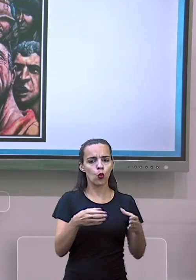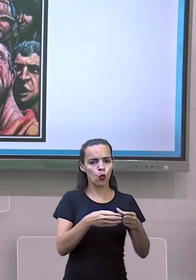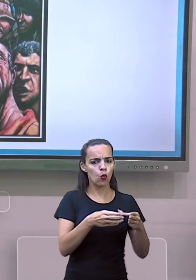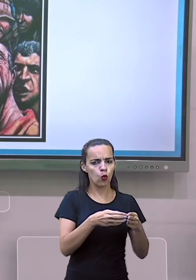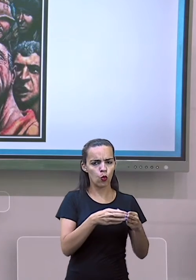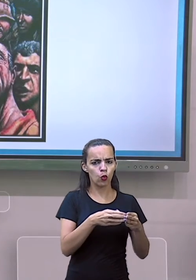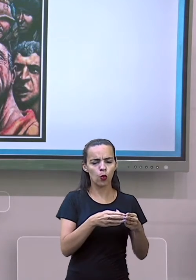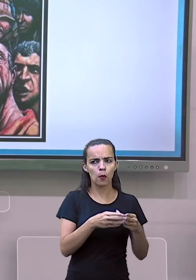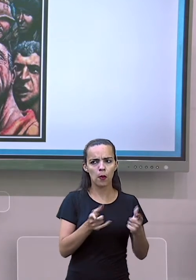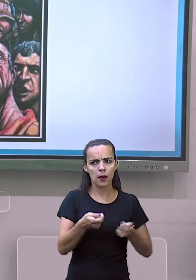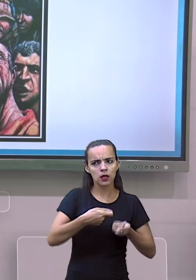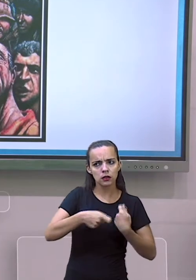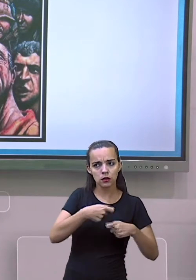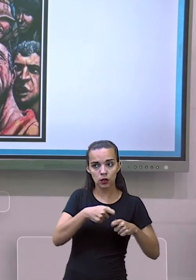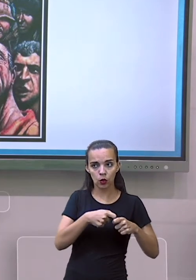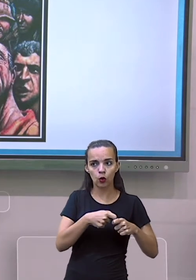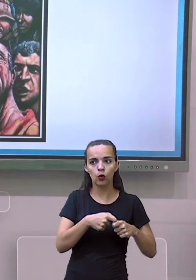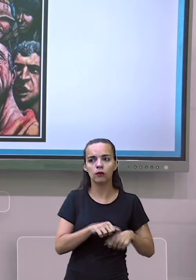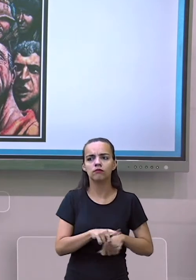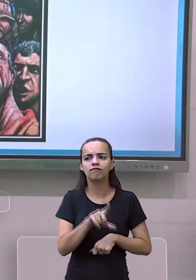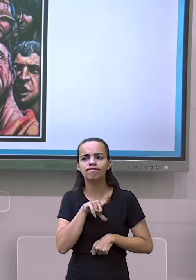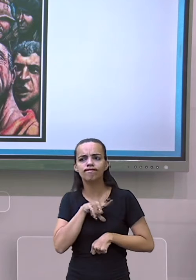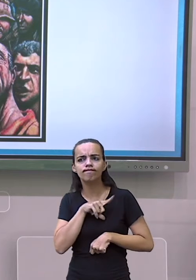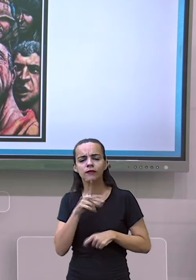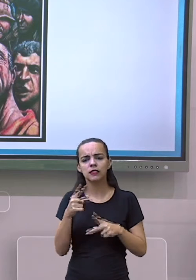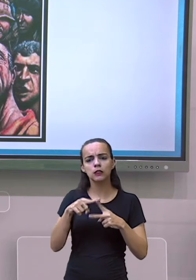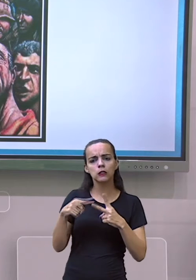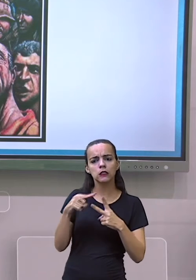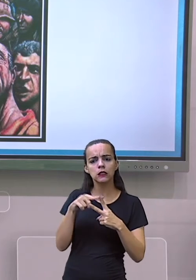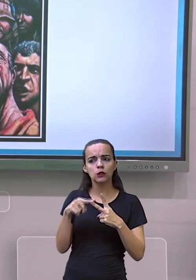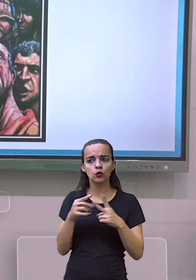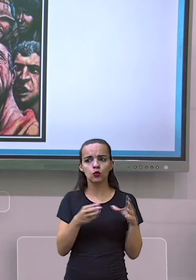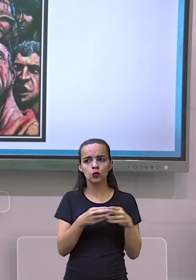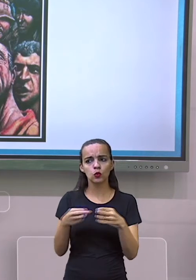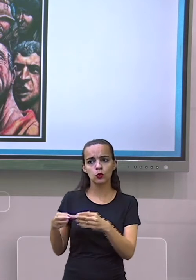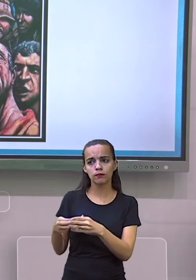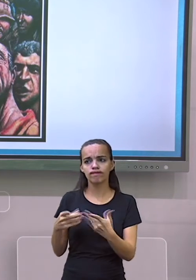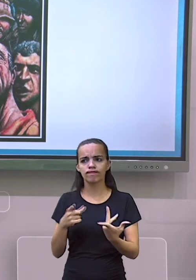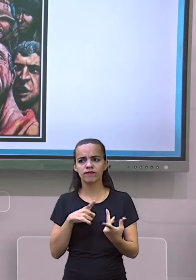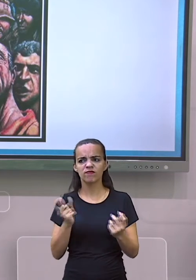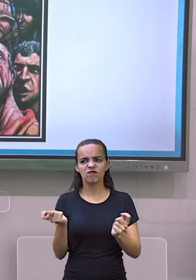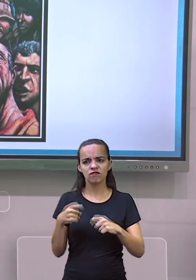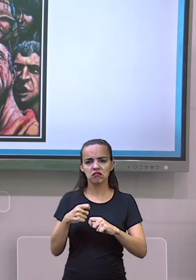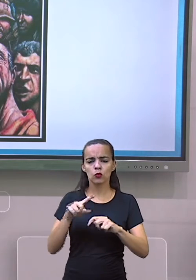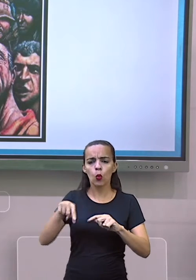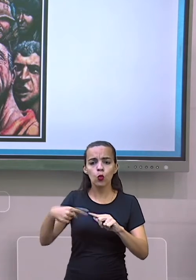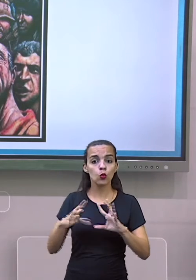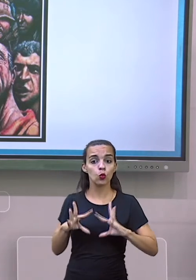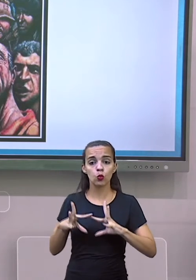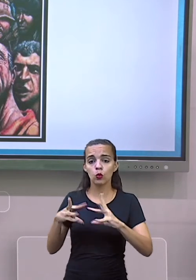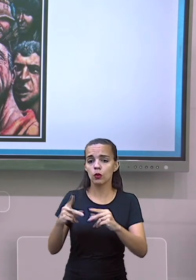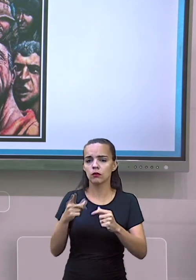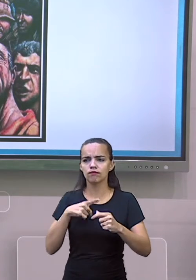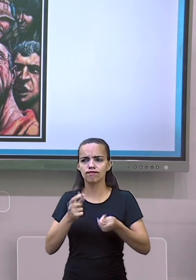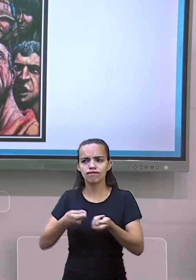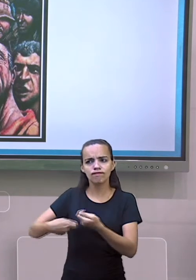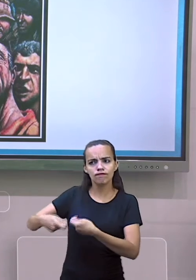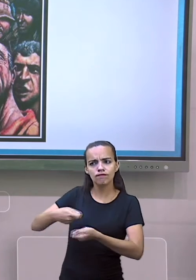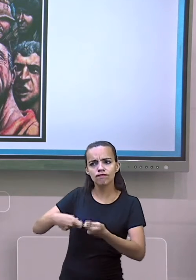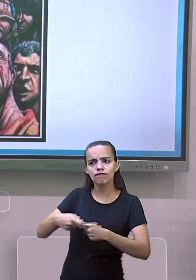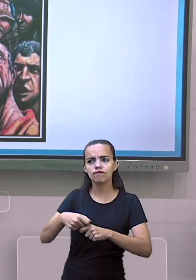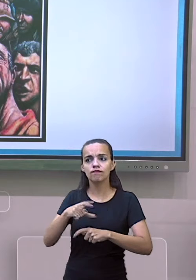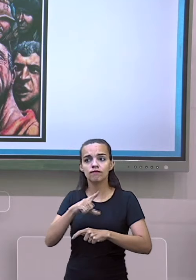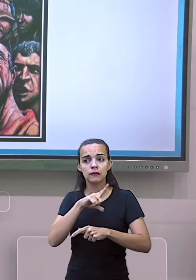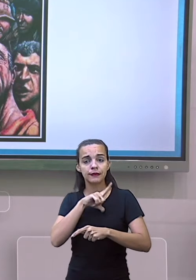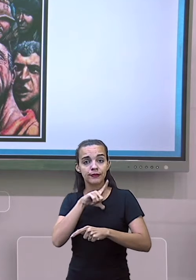igualitário. Para seus autores, todos os períodos da história e todos os modelos econômicos foram